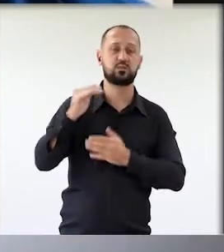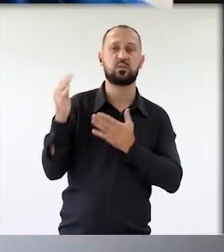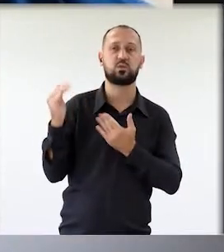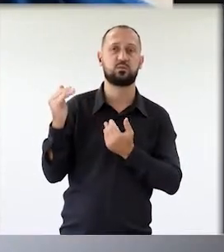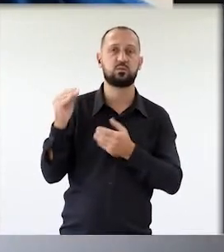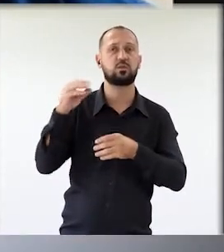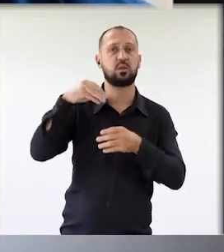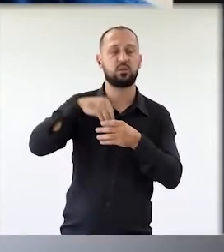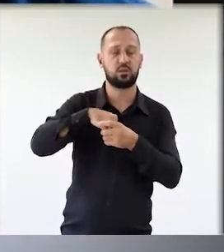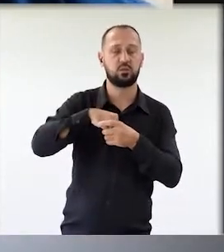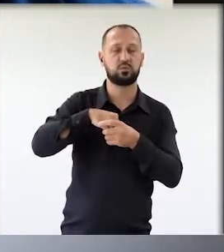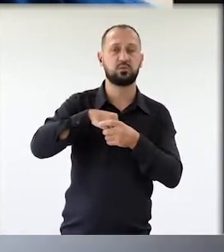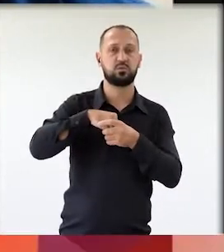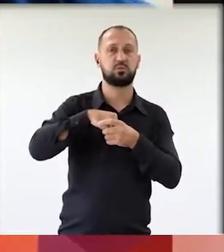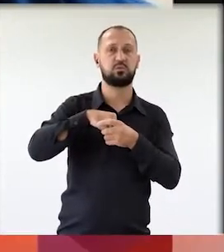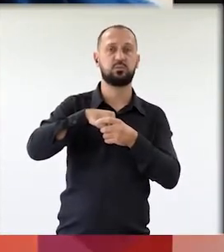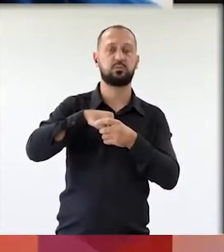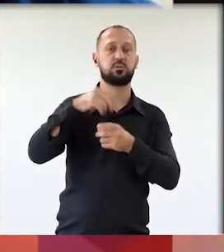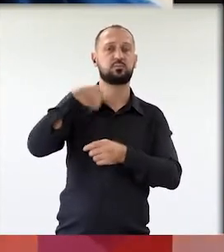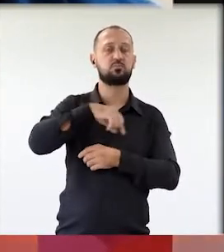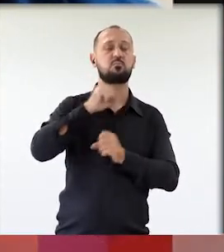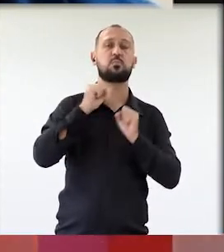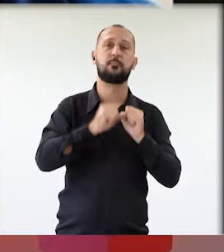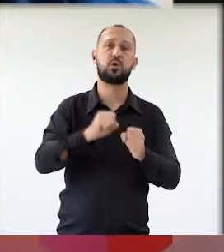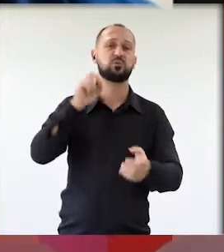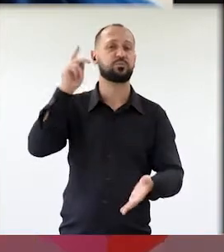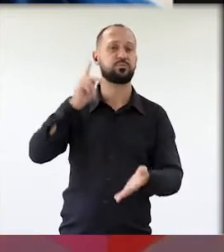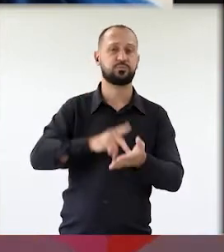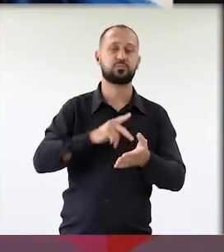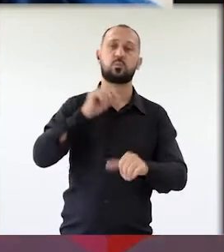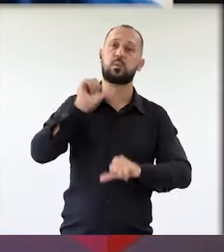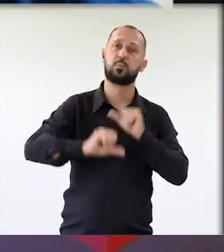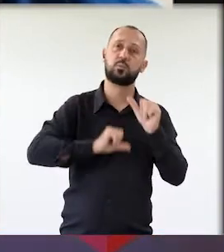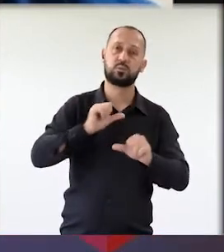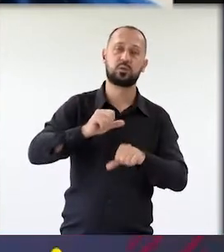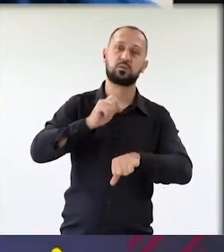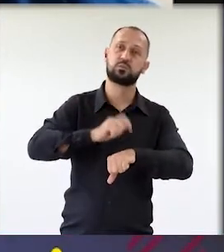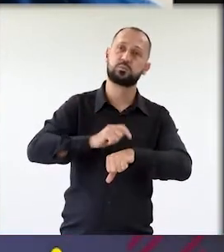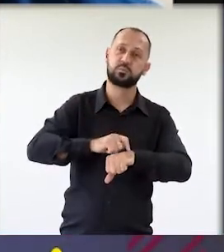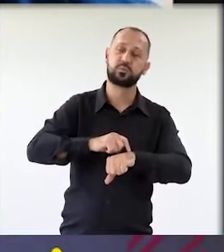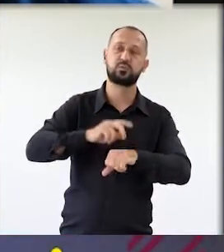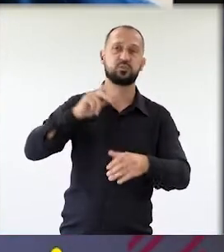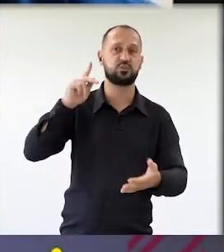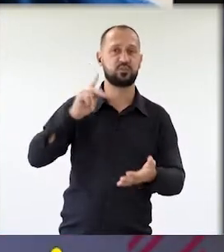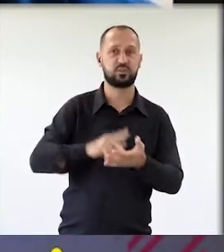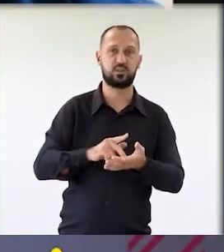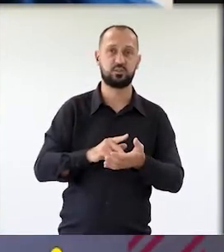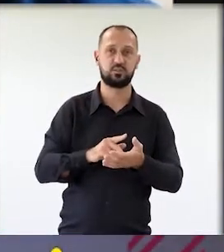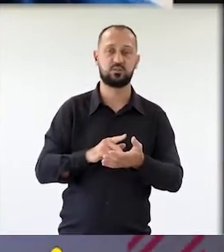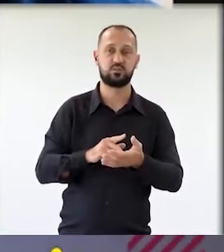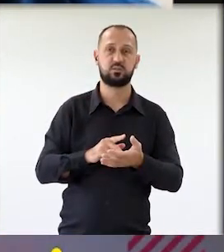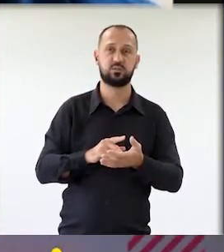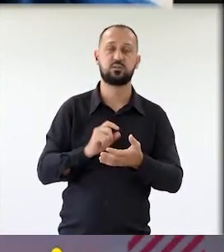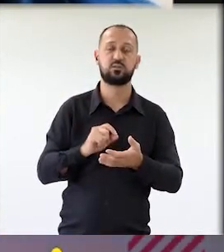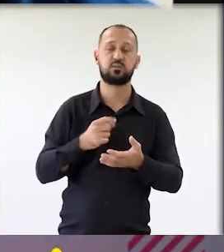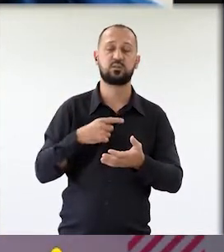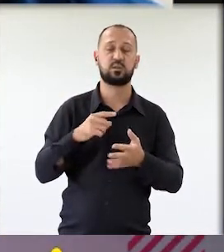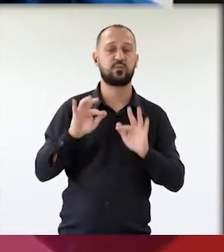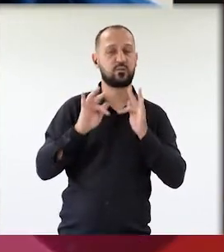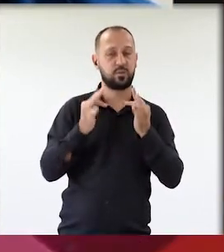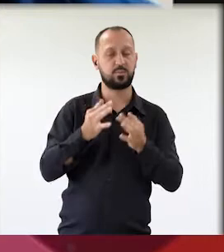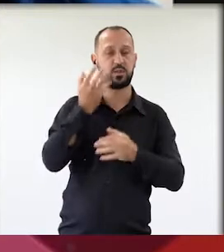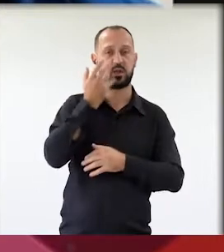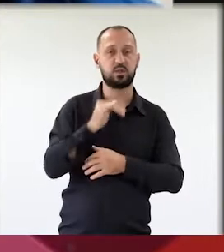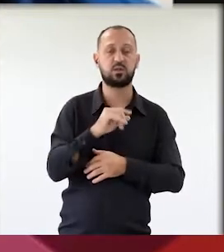direitos dessas crianças e adolescentes previstos no estatuto, para que a gente possa aí realmente modificar a situação de fato, né,